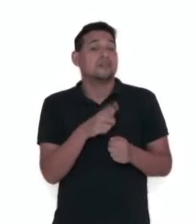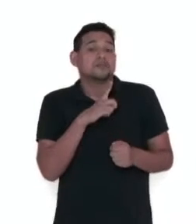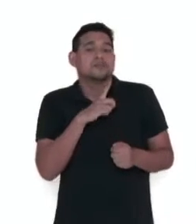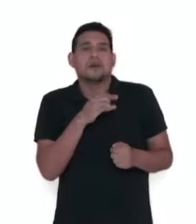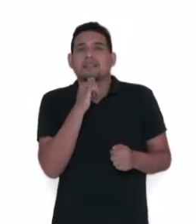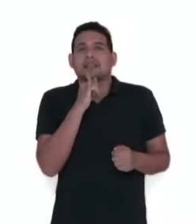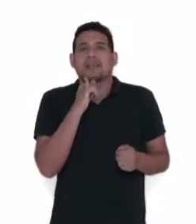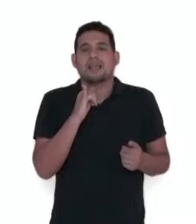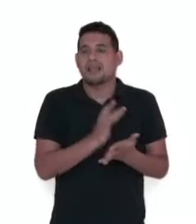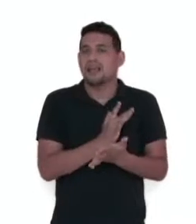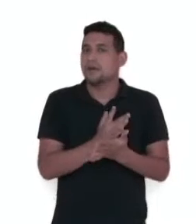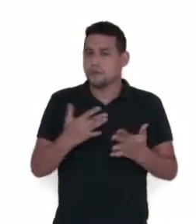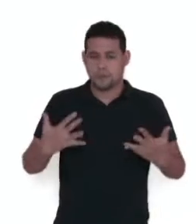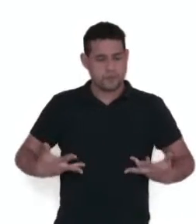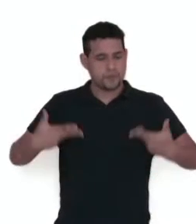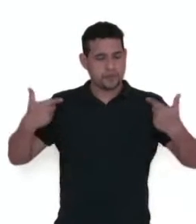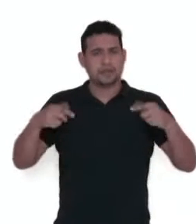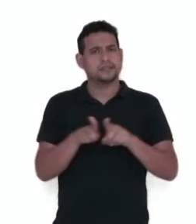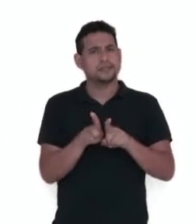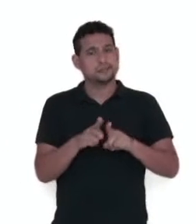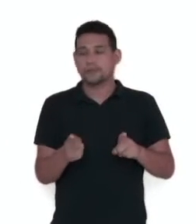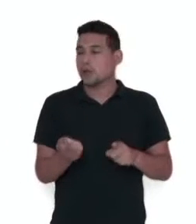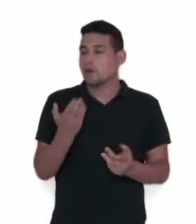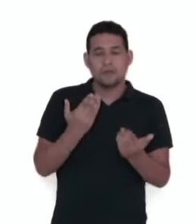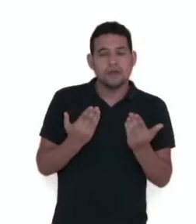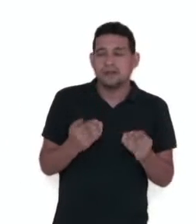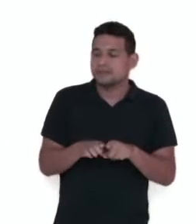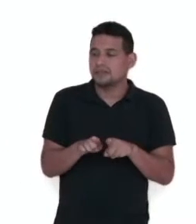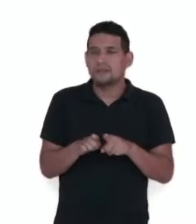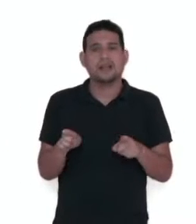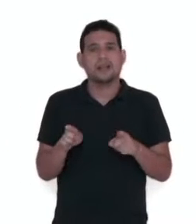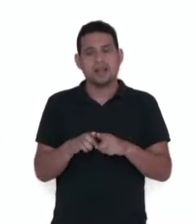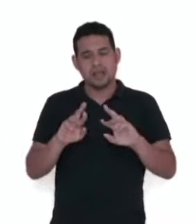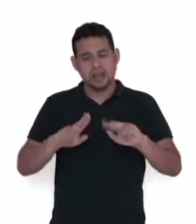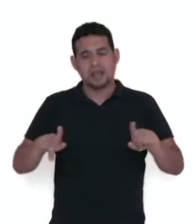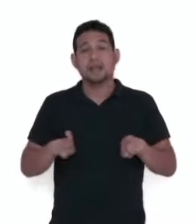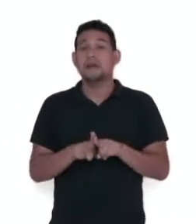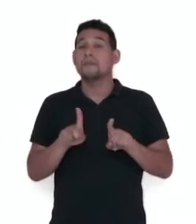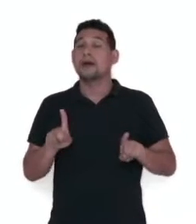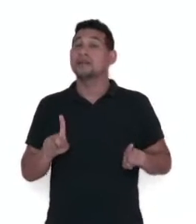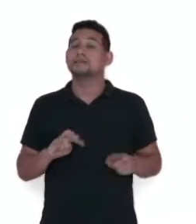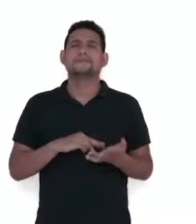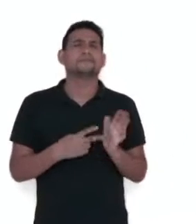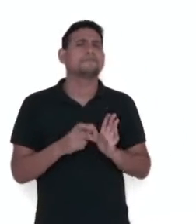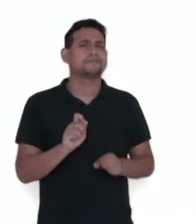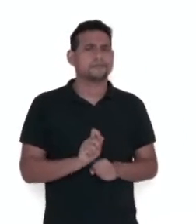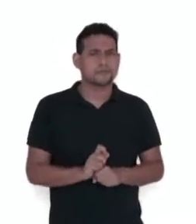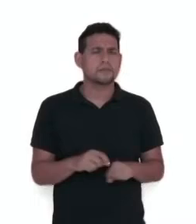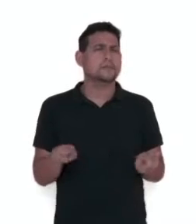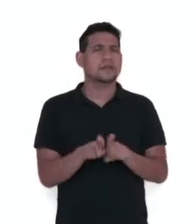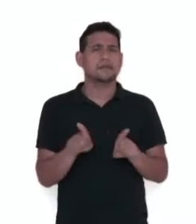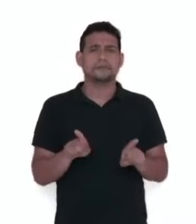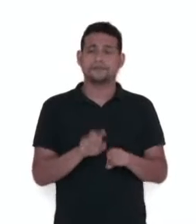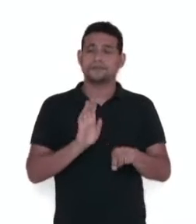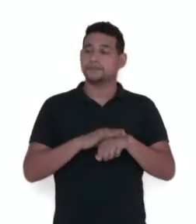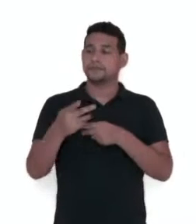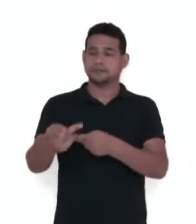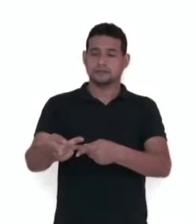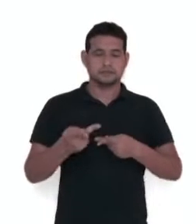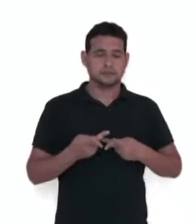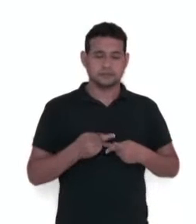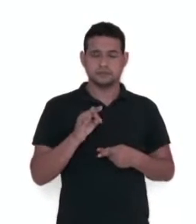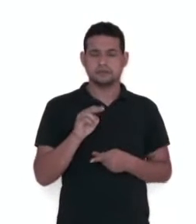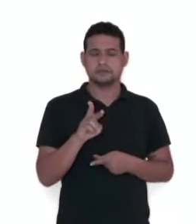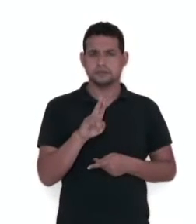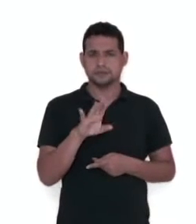resultó altamente beneficiosa para alimentar su propia leyenda, sino que también para atraer el turismo